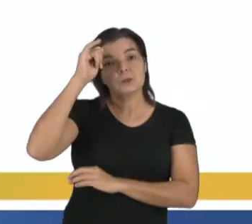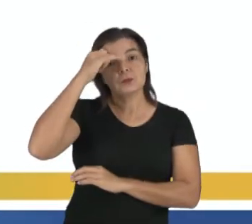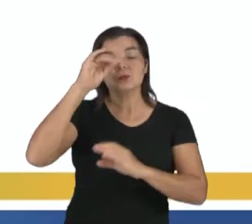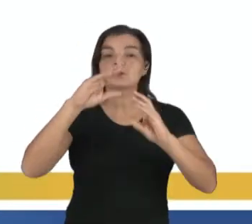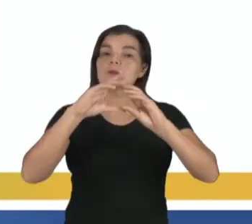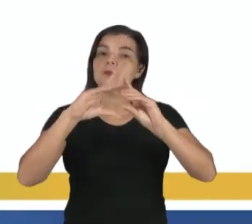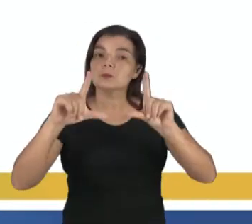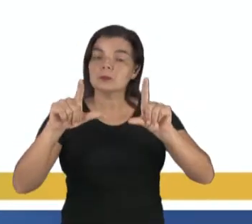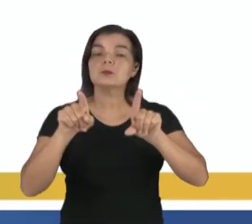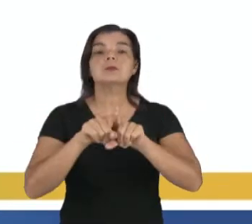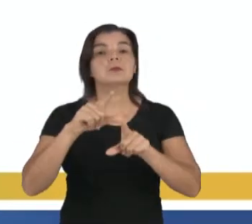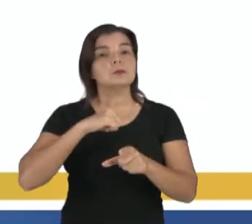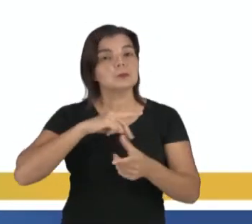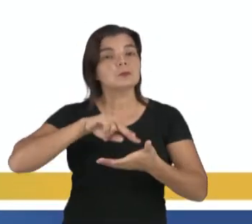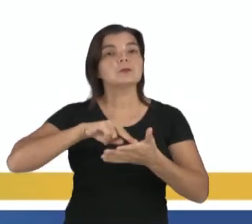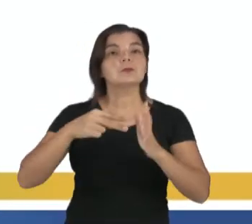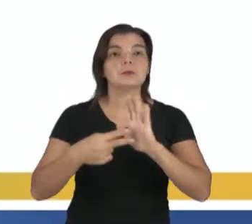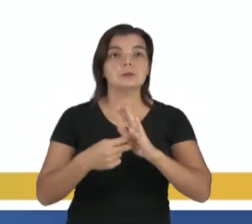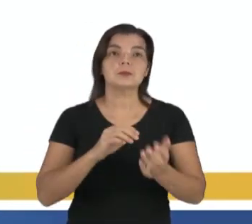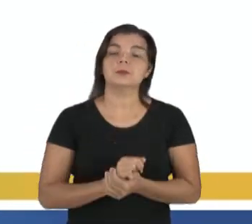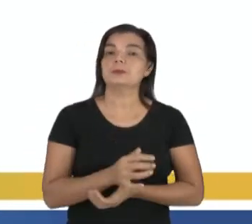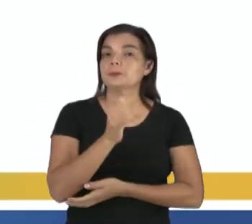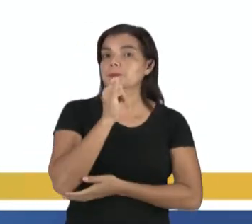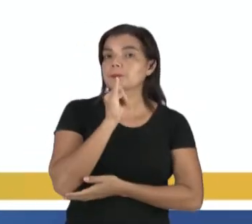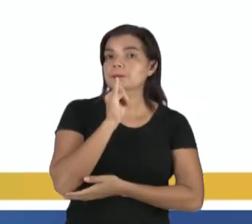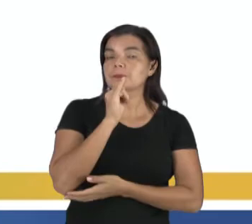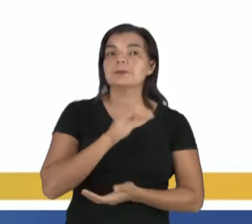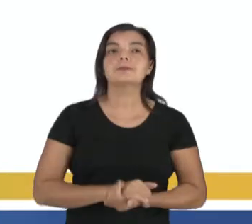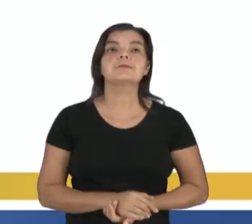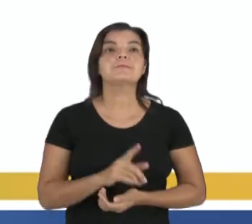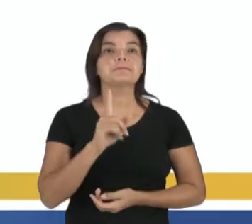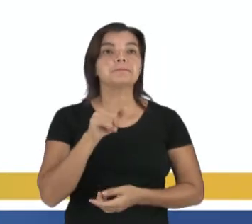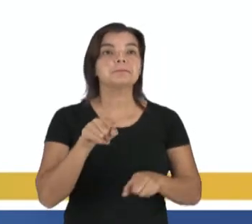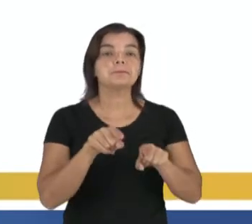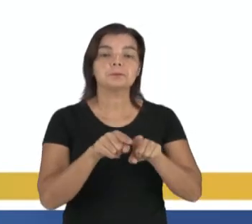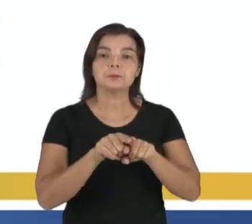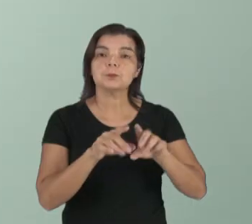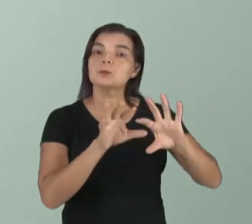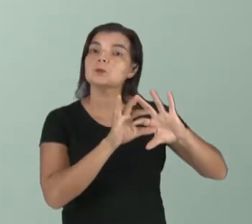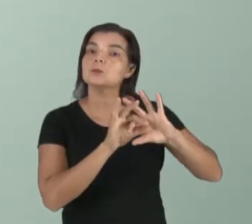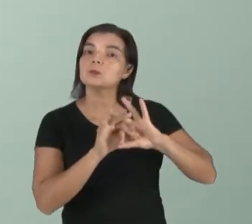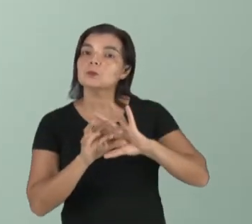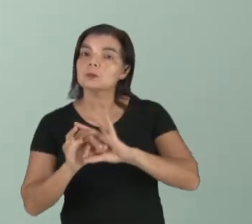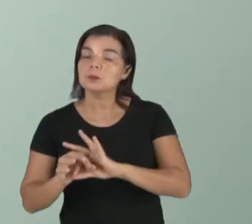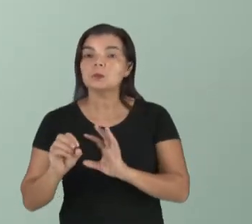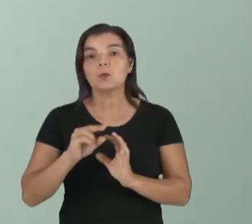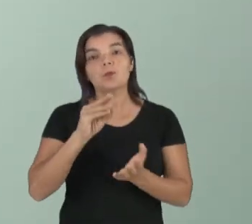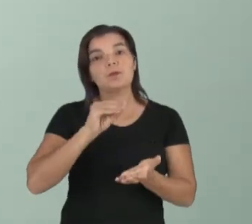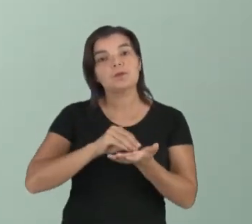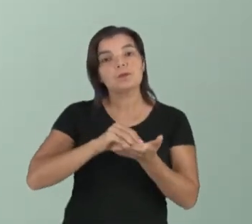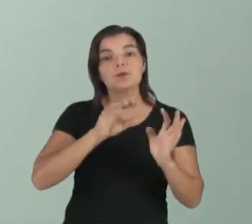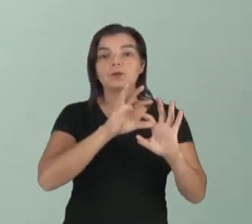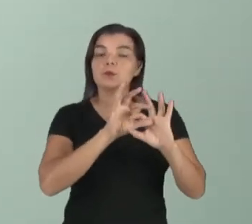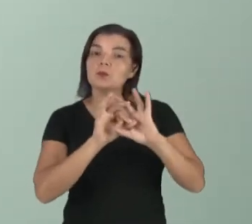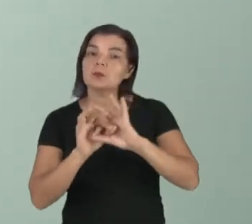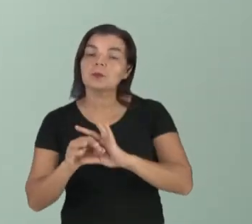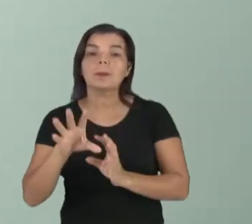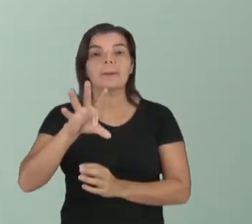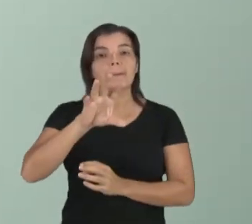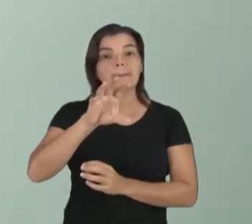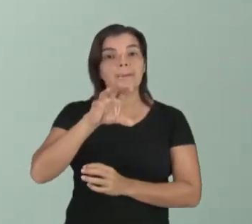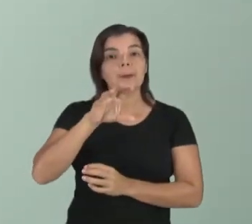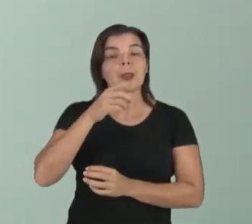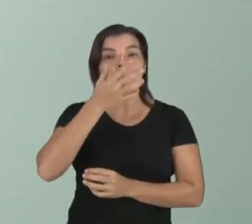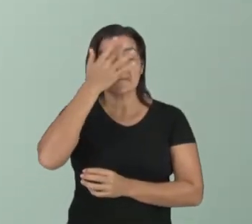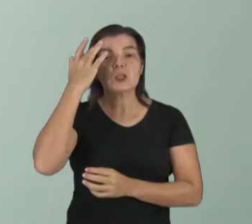que ele tenha sentido. Por exemplo, é coerente ou incoerente eu dizer que uma pessoa pegou muita